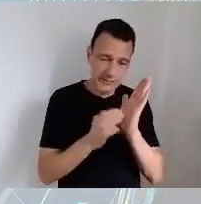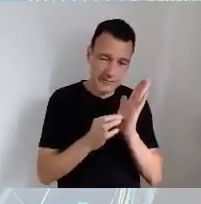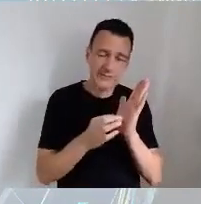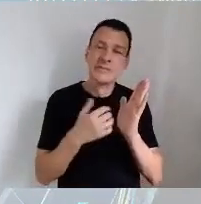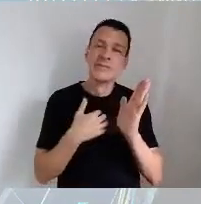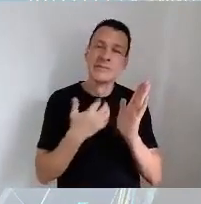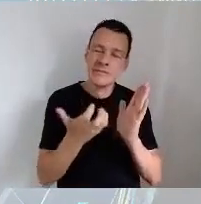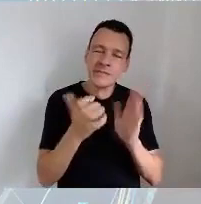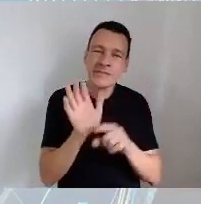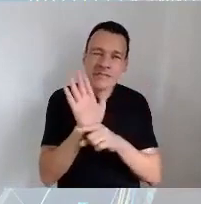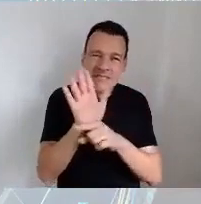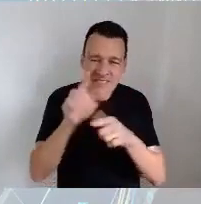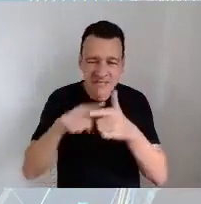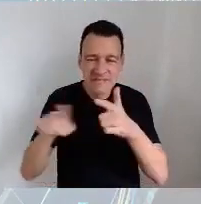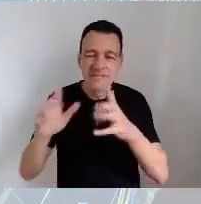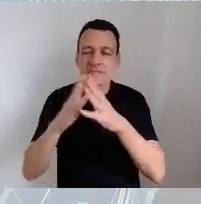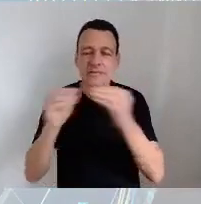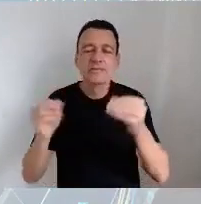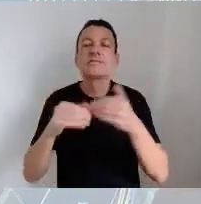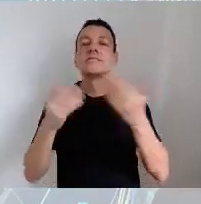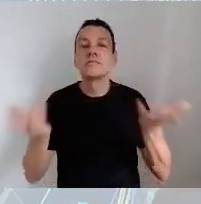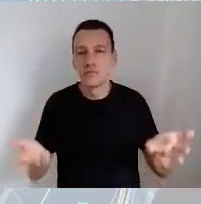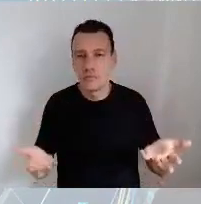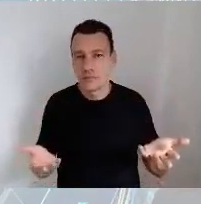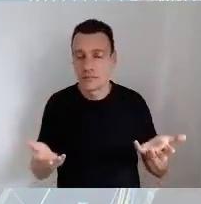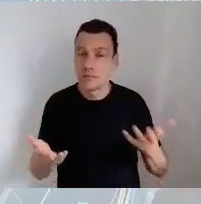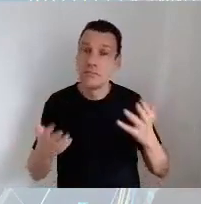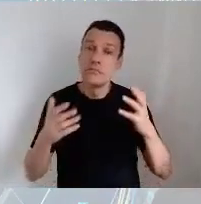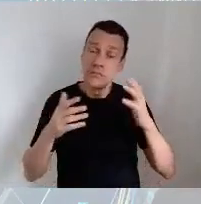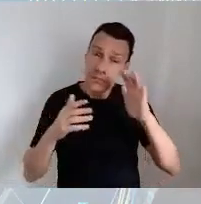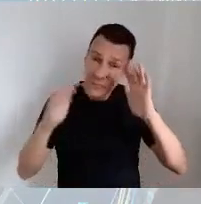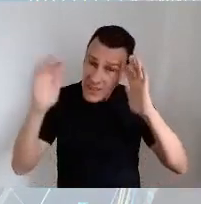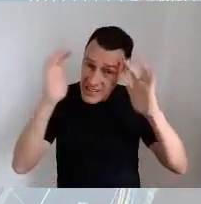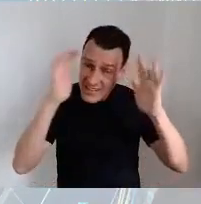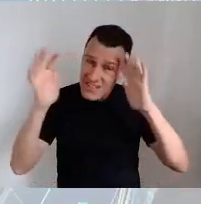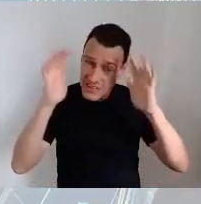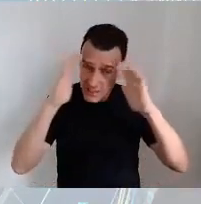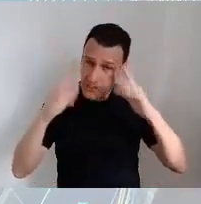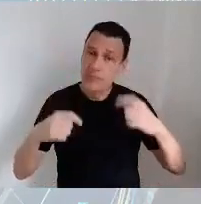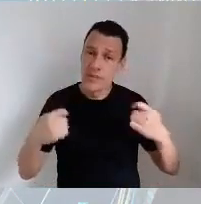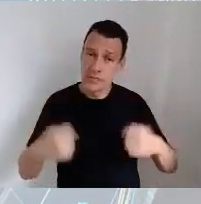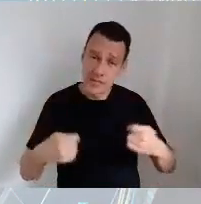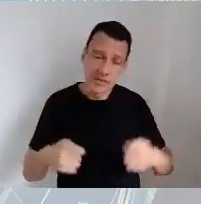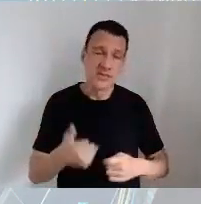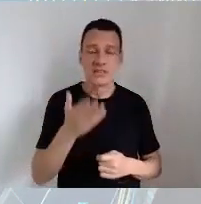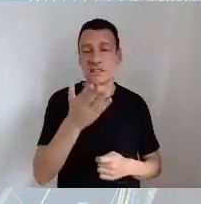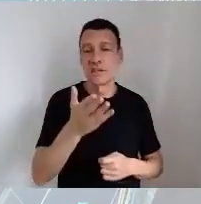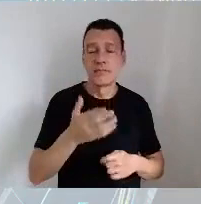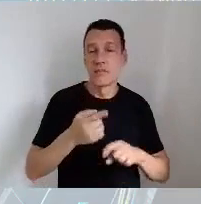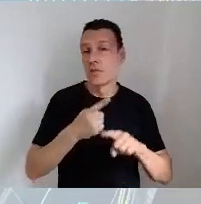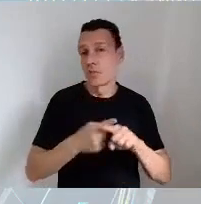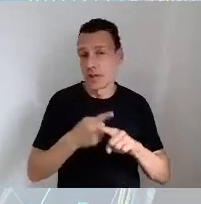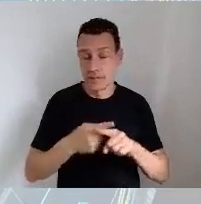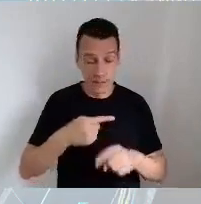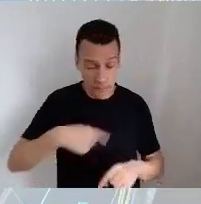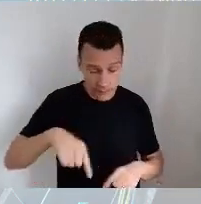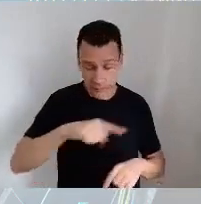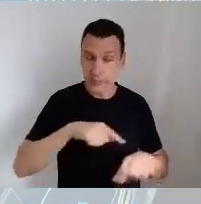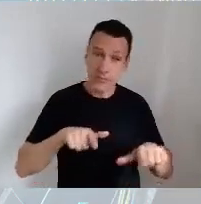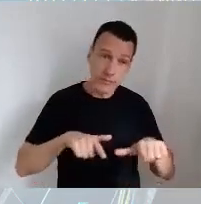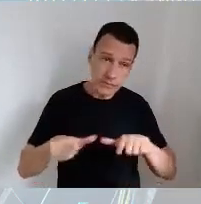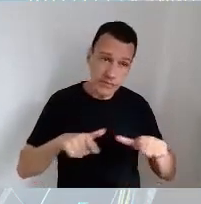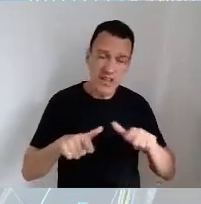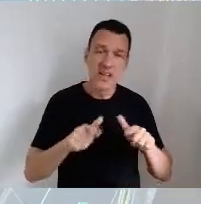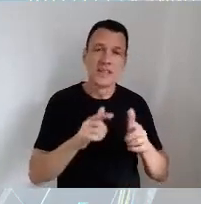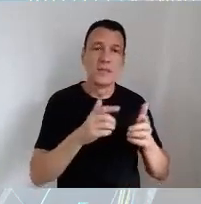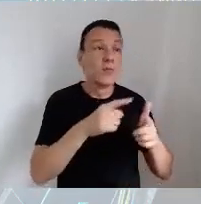tá buscando solucionar porque nós acabamos fazendo Exatamente isso a gente resolve problemas do mundo com código E